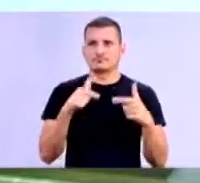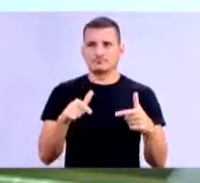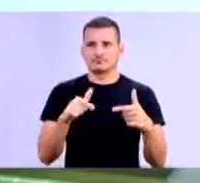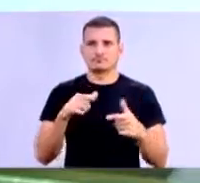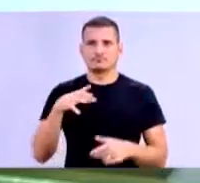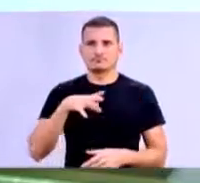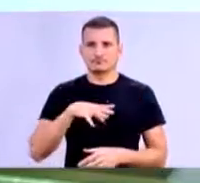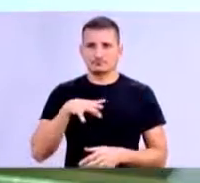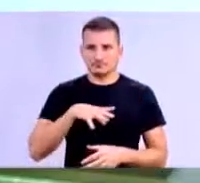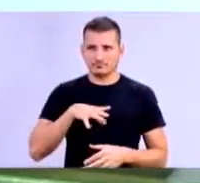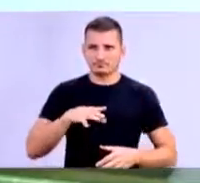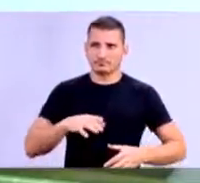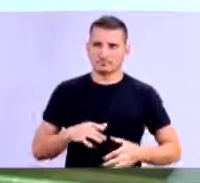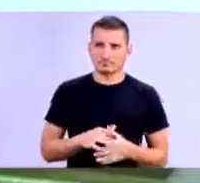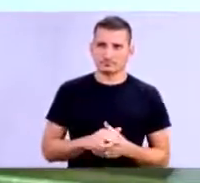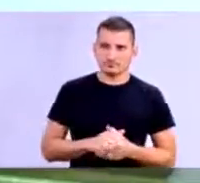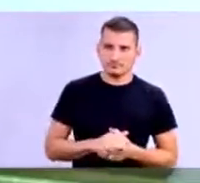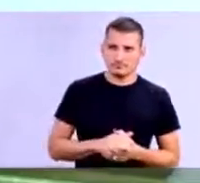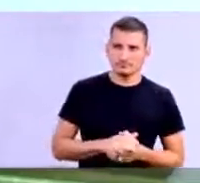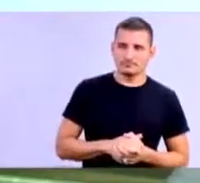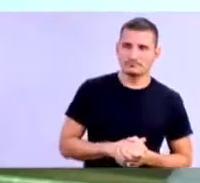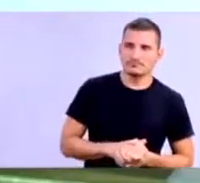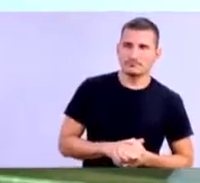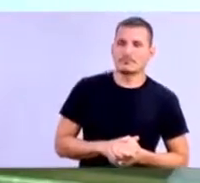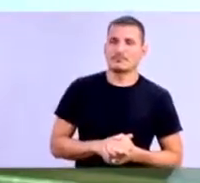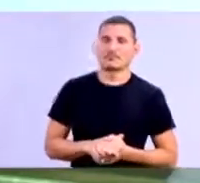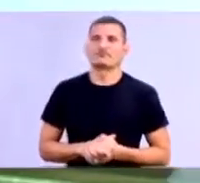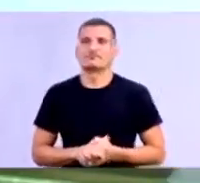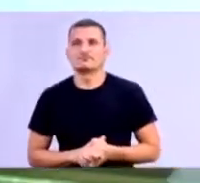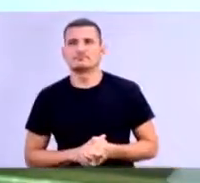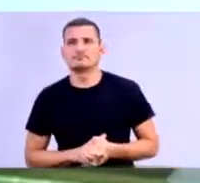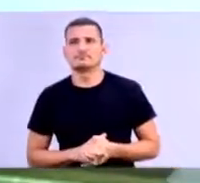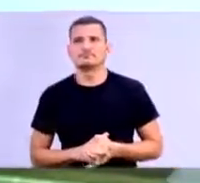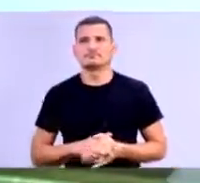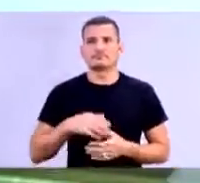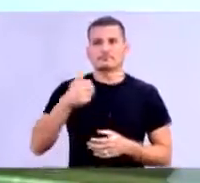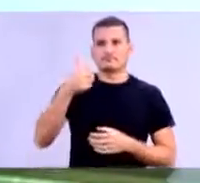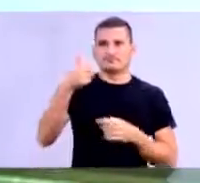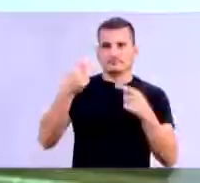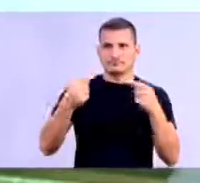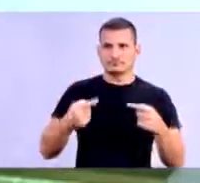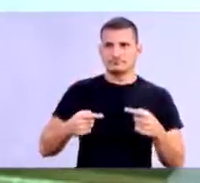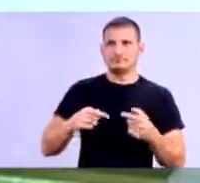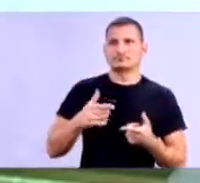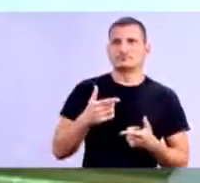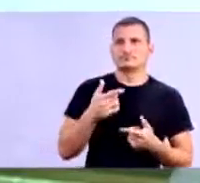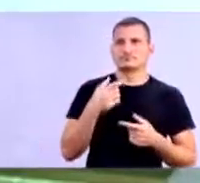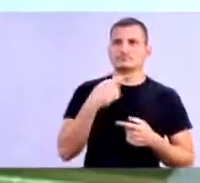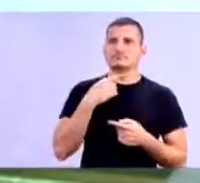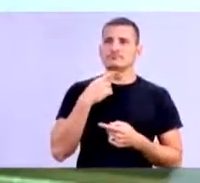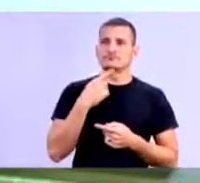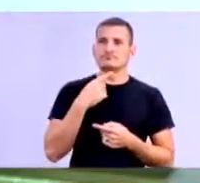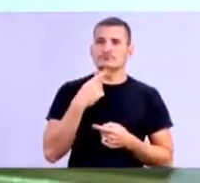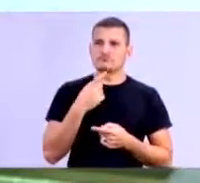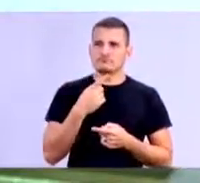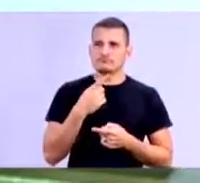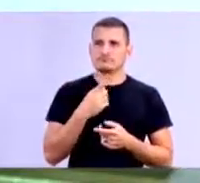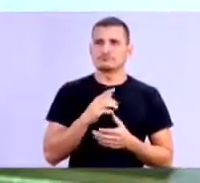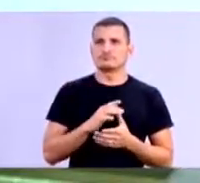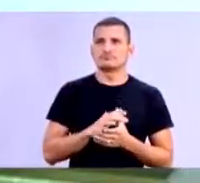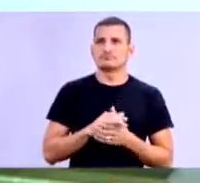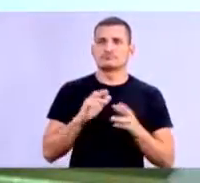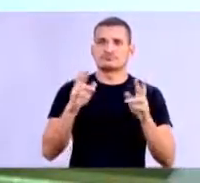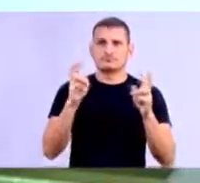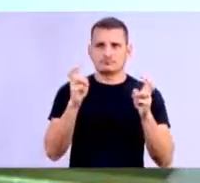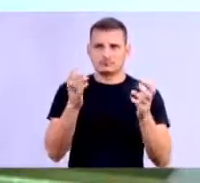portuguesa, tá certo? Então vejamos quais foram as primeiras questões, as primeiras dúvidas que surgiram sobre o